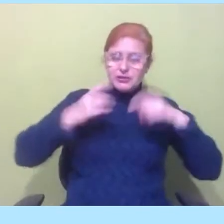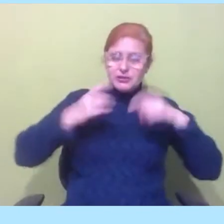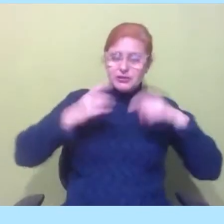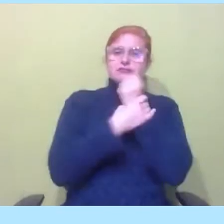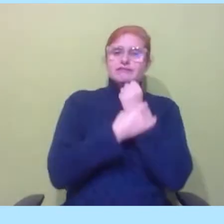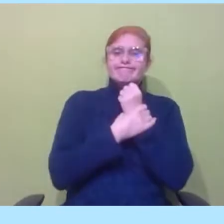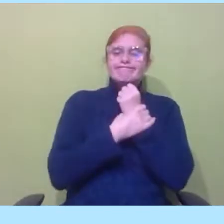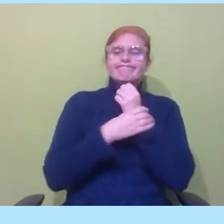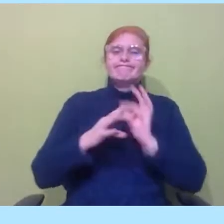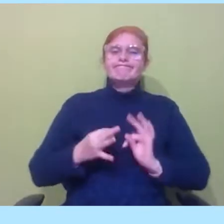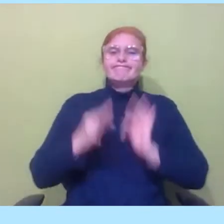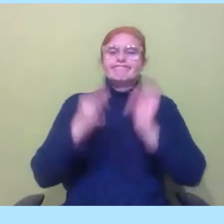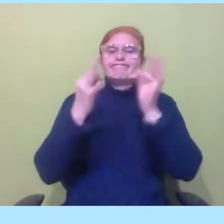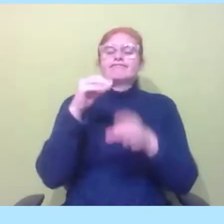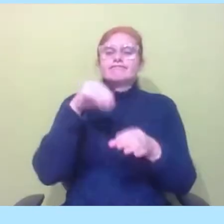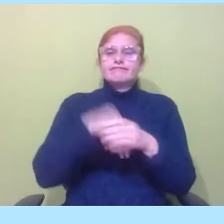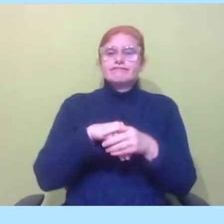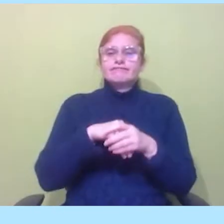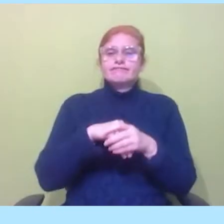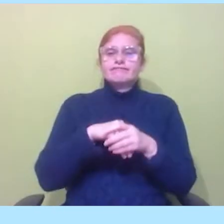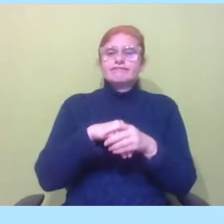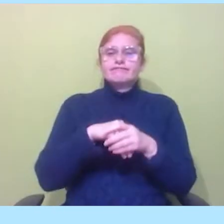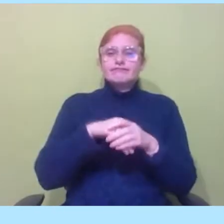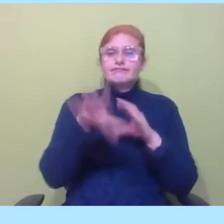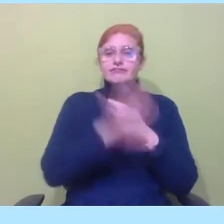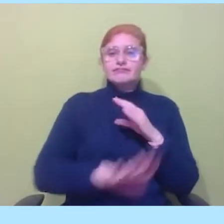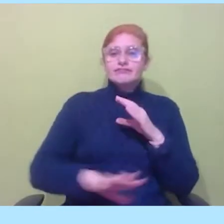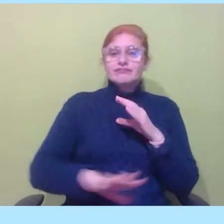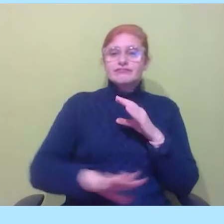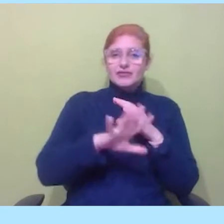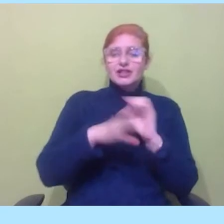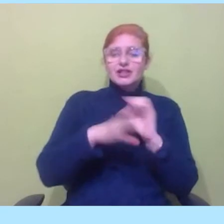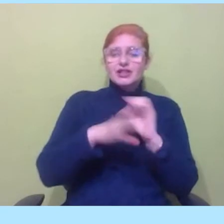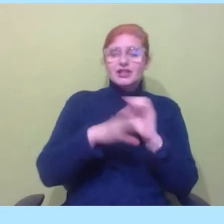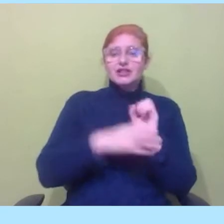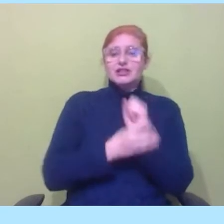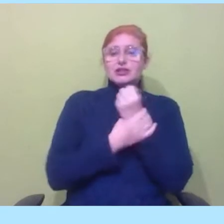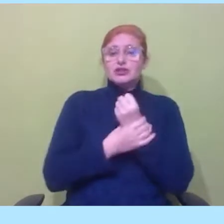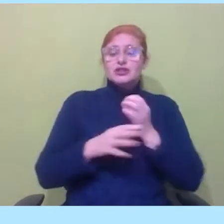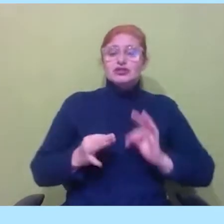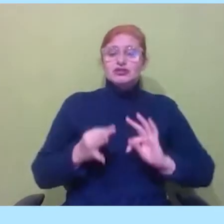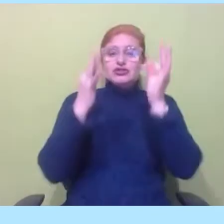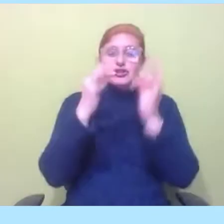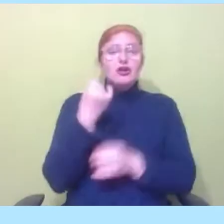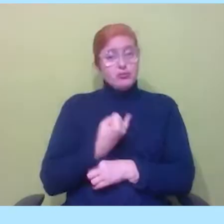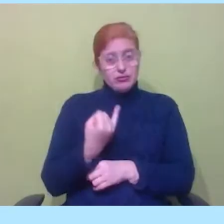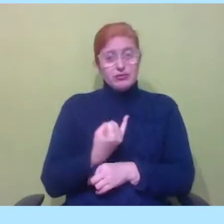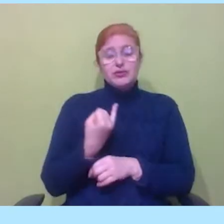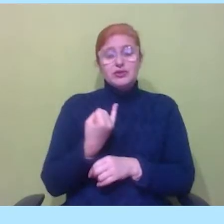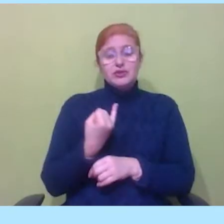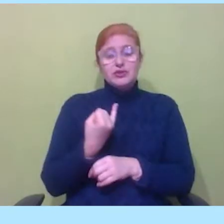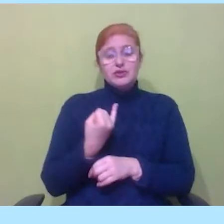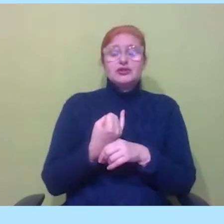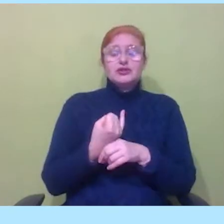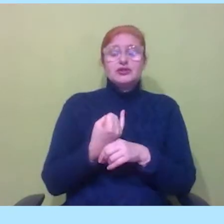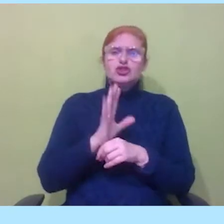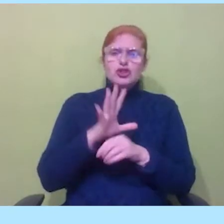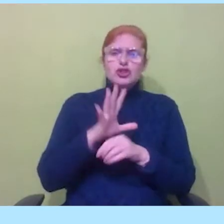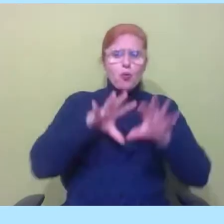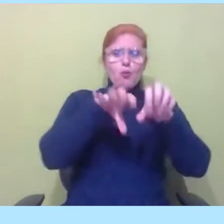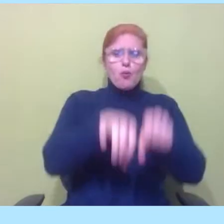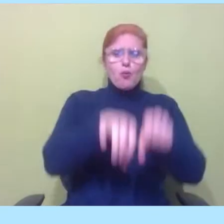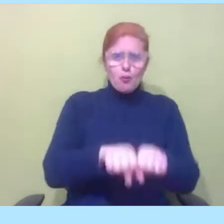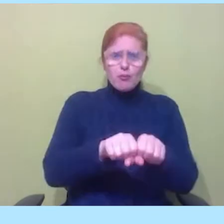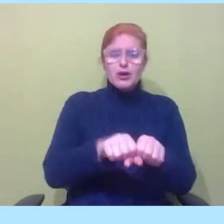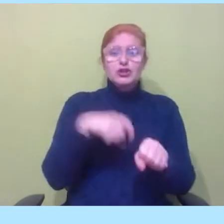né, dentro desse cenário em que a segurança digital se torna tão importante, né, a gente vem ocupando muito mais, a nossa